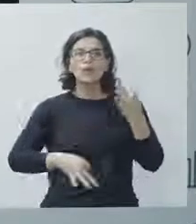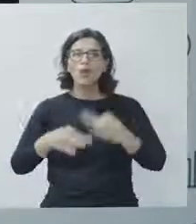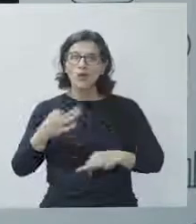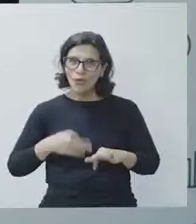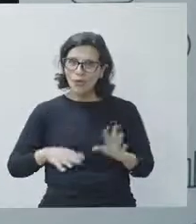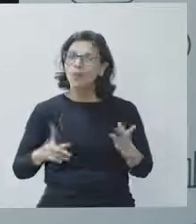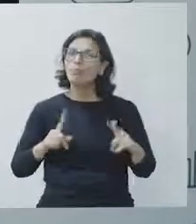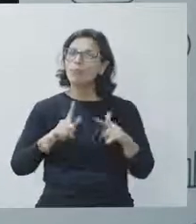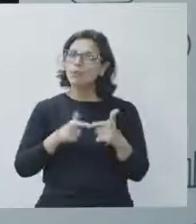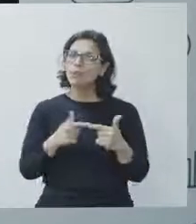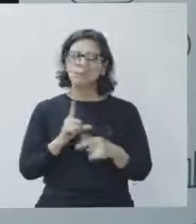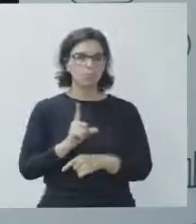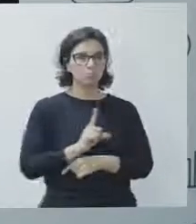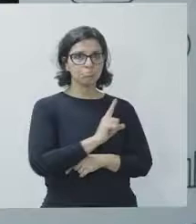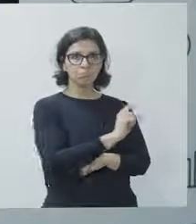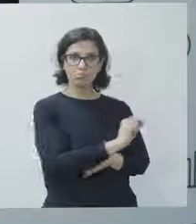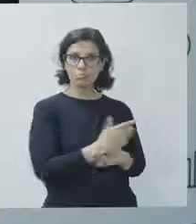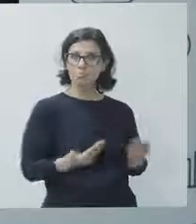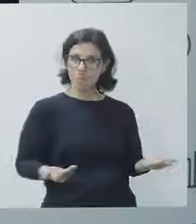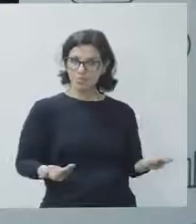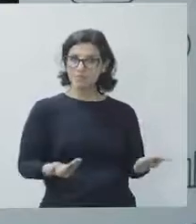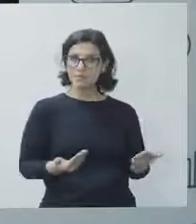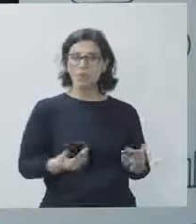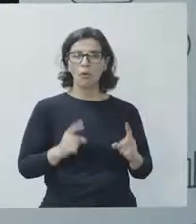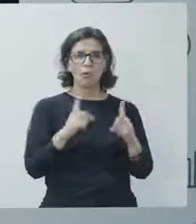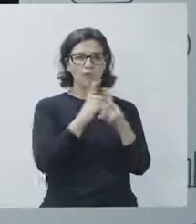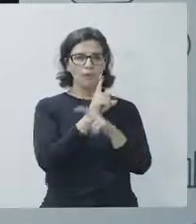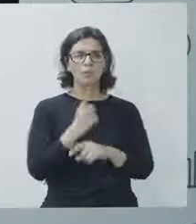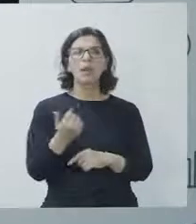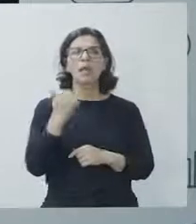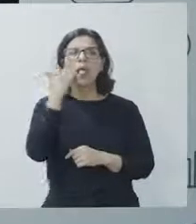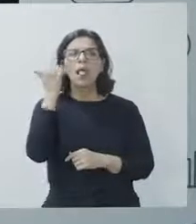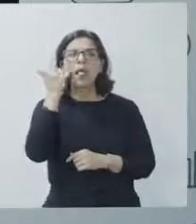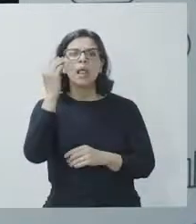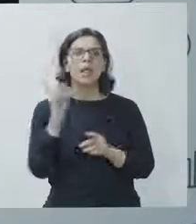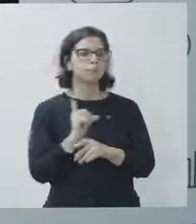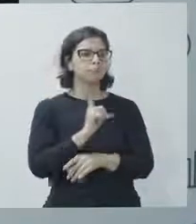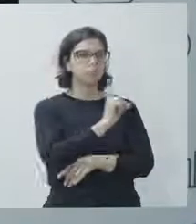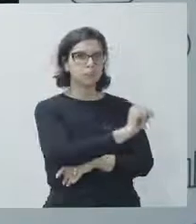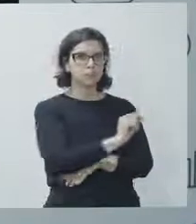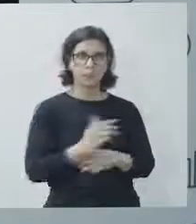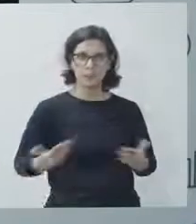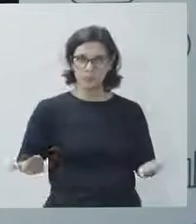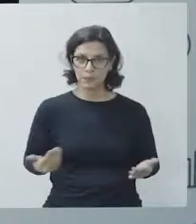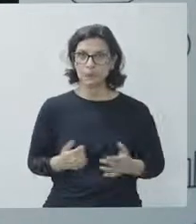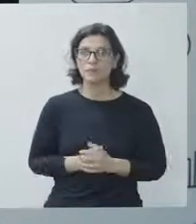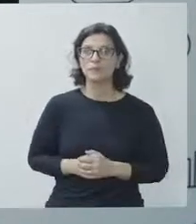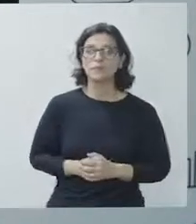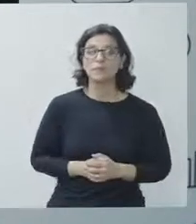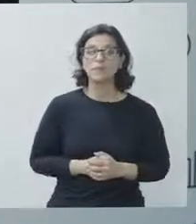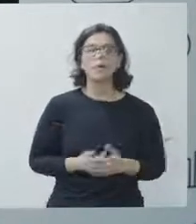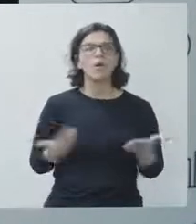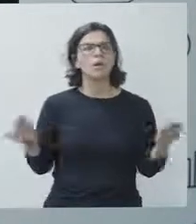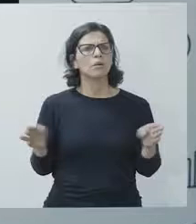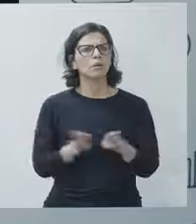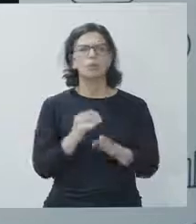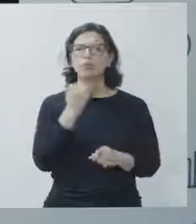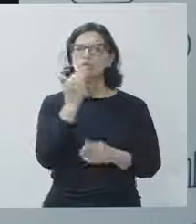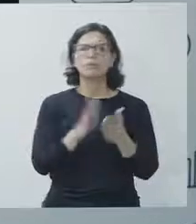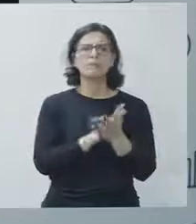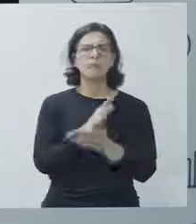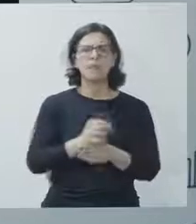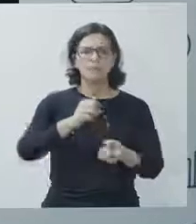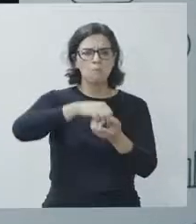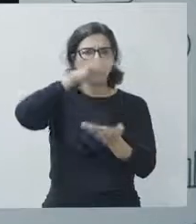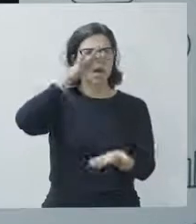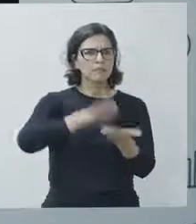o quê? As dores. E quando ele ali bebeu dessas lágrimas, ele simplesmente saiu. Não adiantava